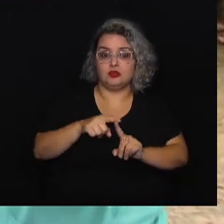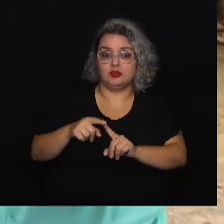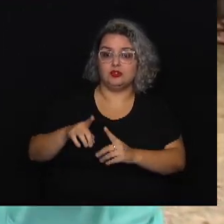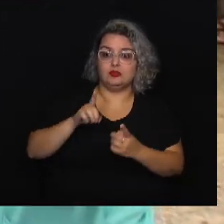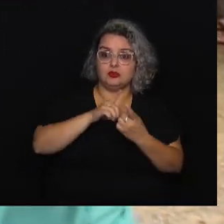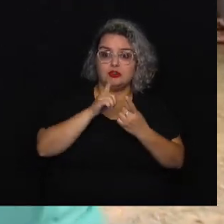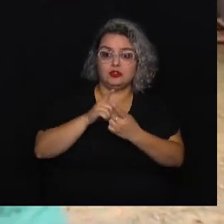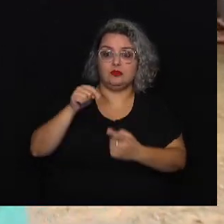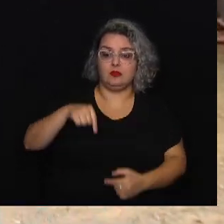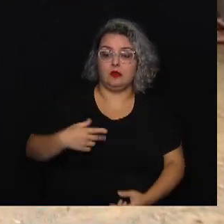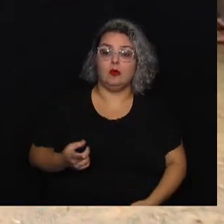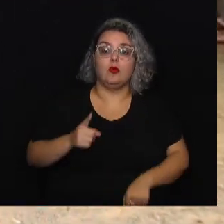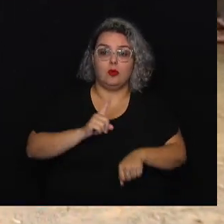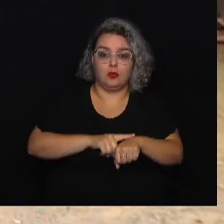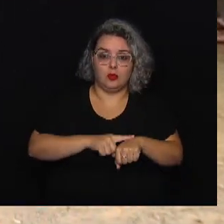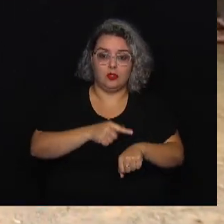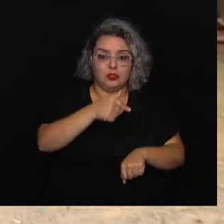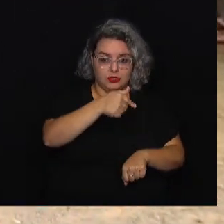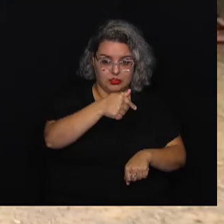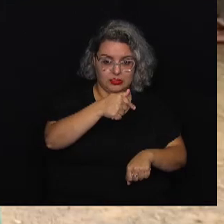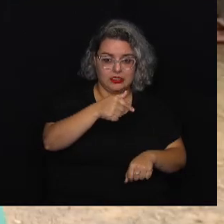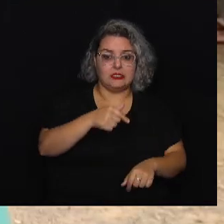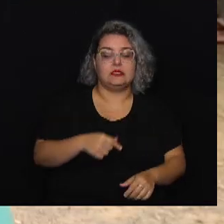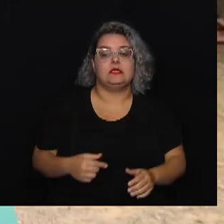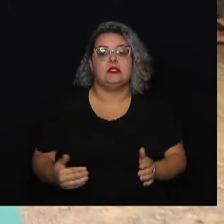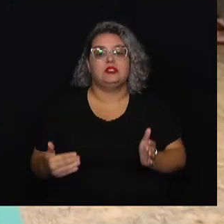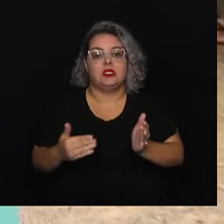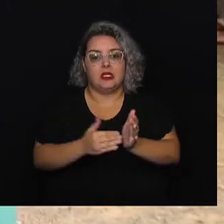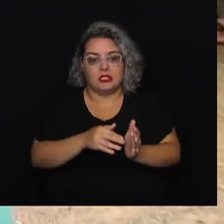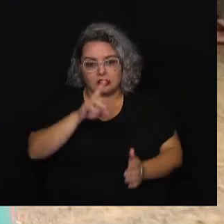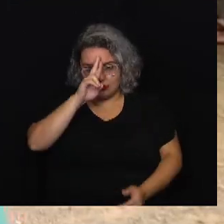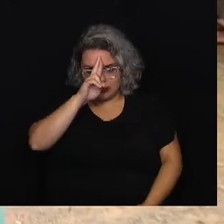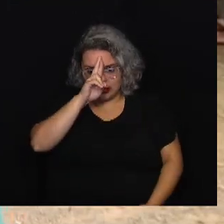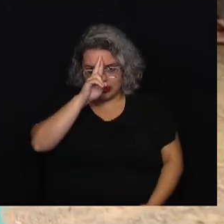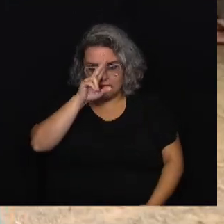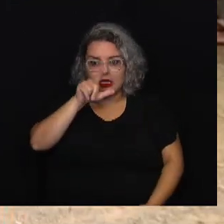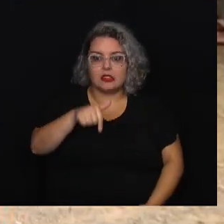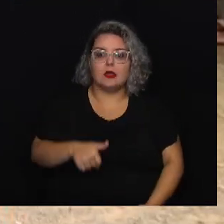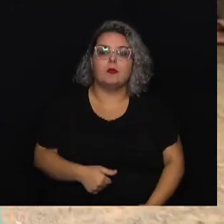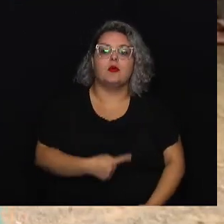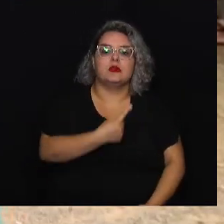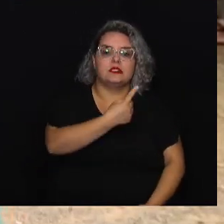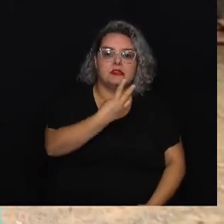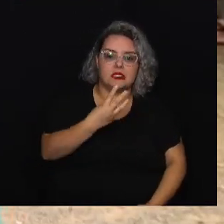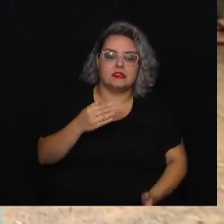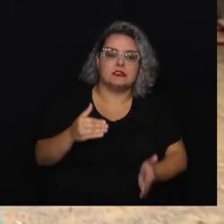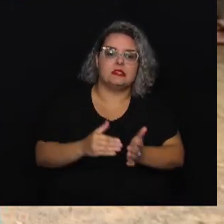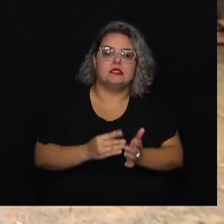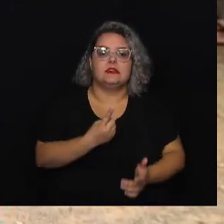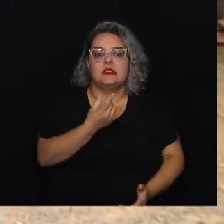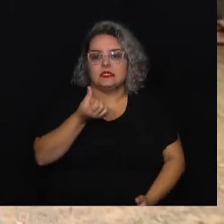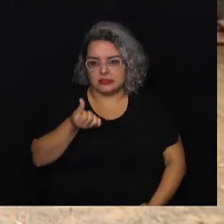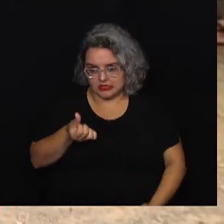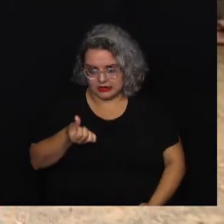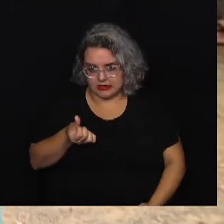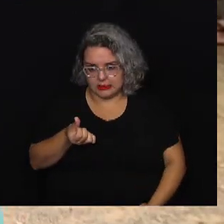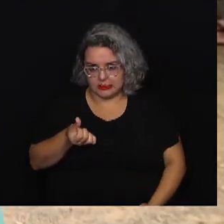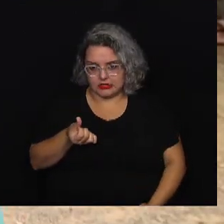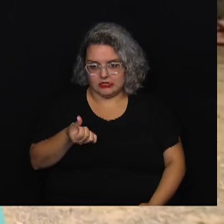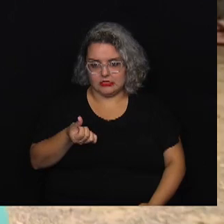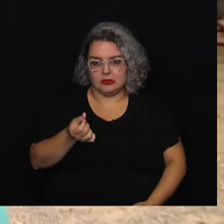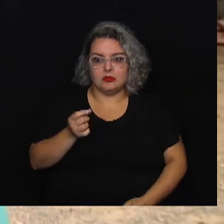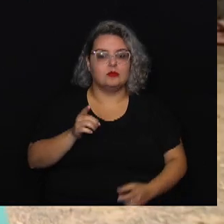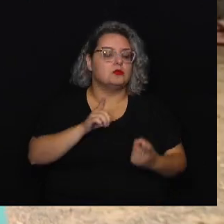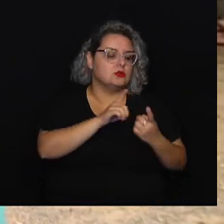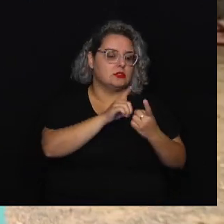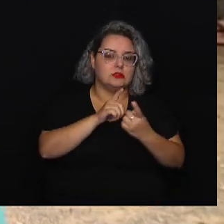é realizado aqui. Horário das 7 da manhã até meio-dia e depois das 13 às 16. Os